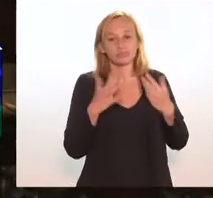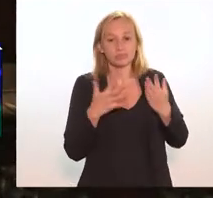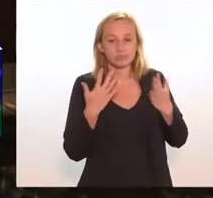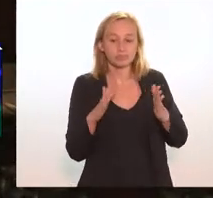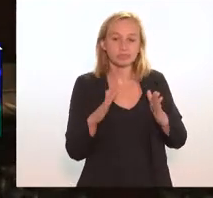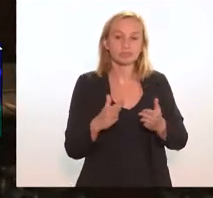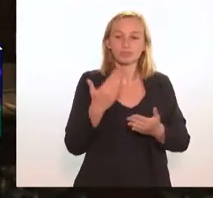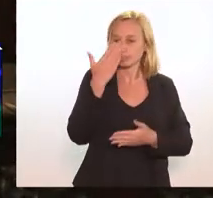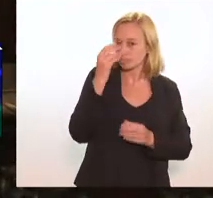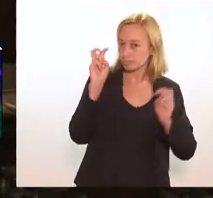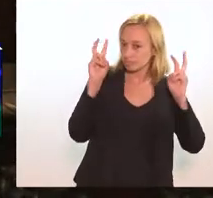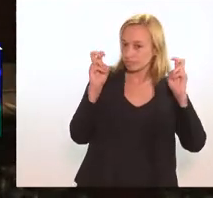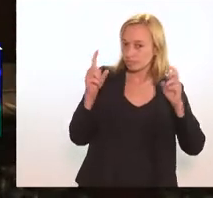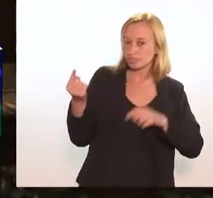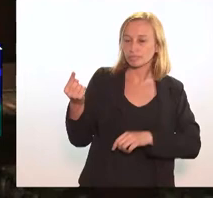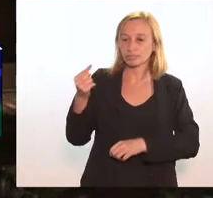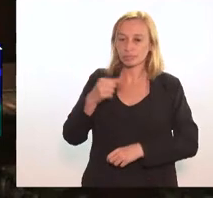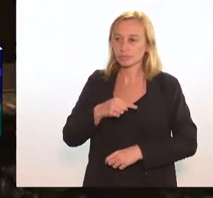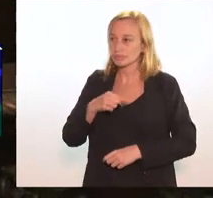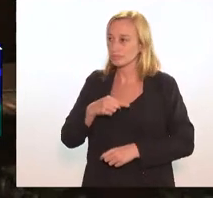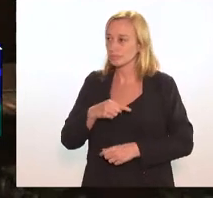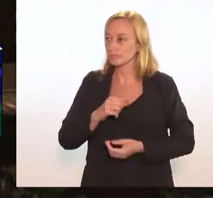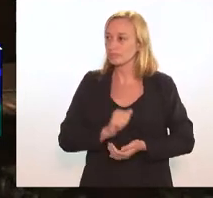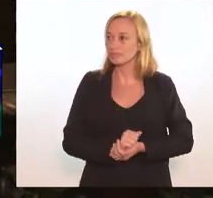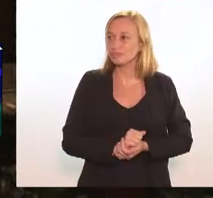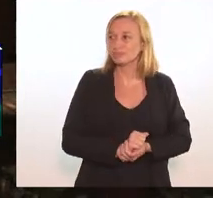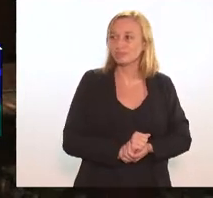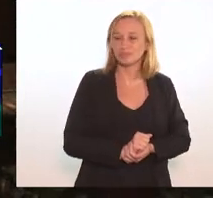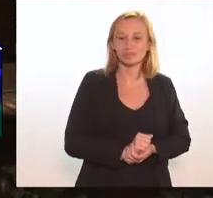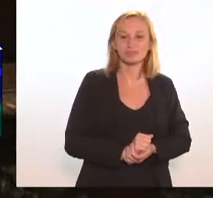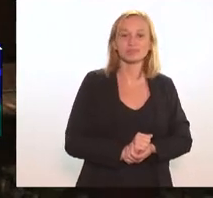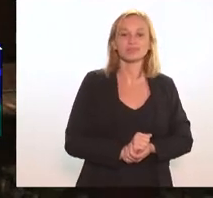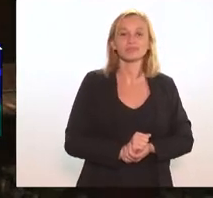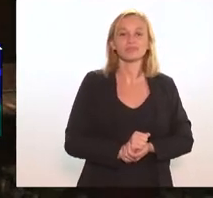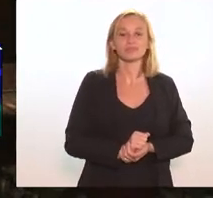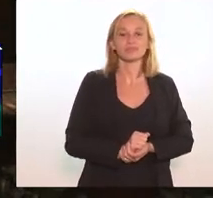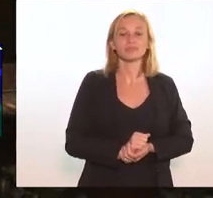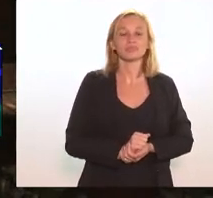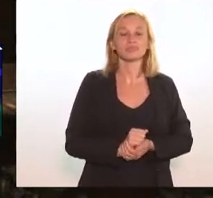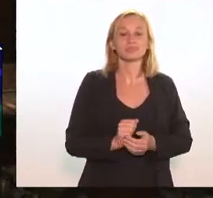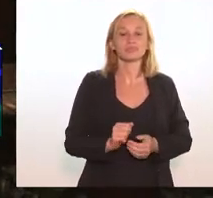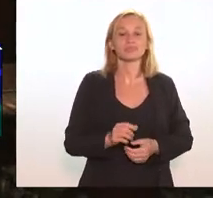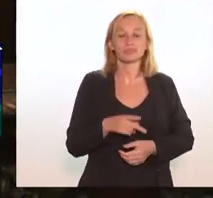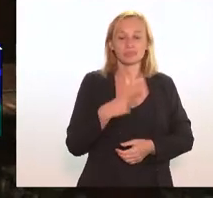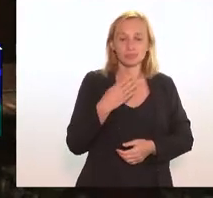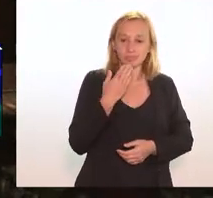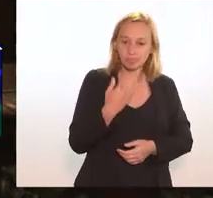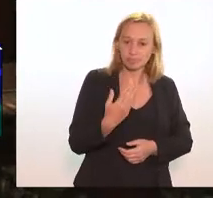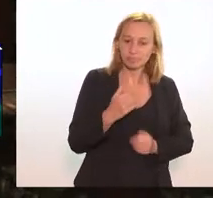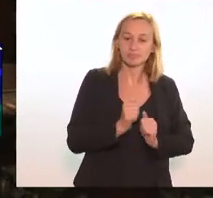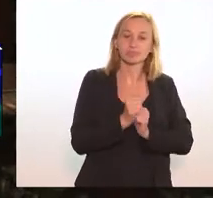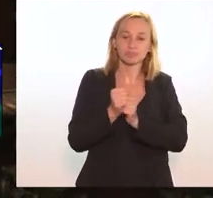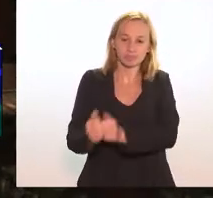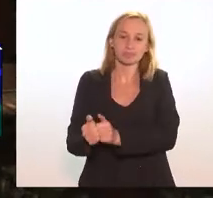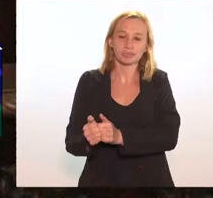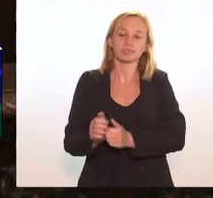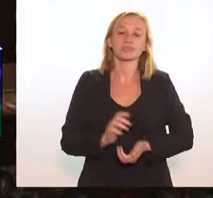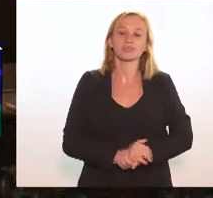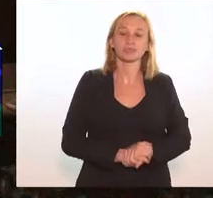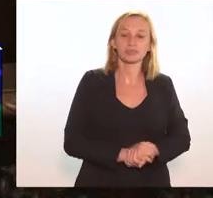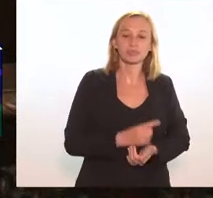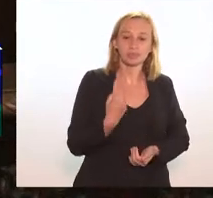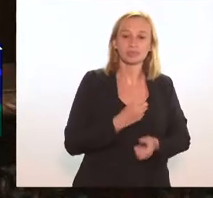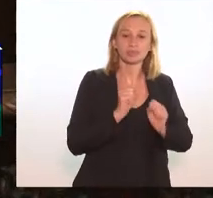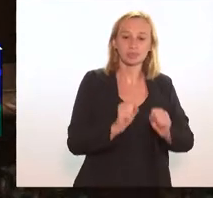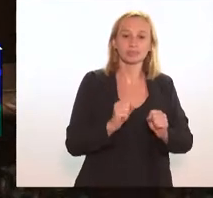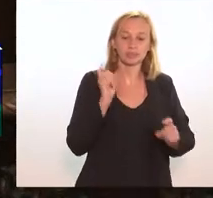trazer o tema à baila, me associo ao seu pronunciamento e sugiro que façamos esse encaminhamento, quem sabe a gente possa